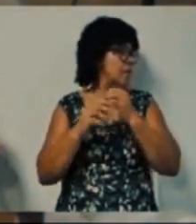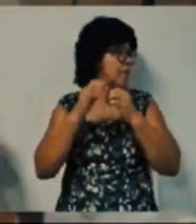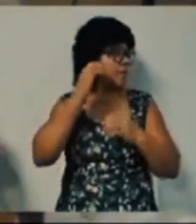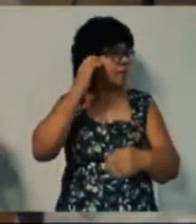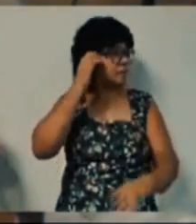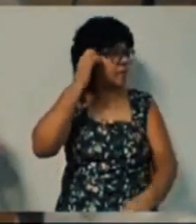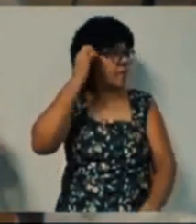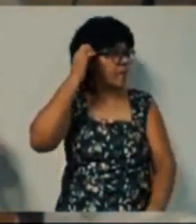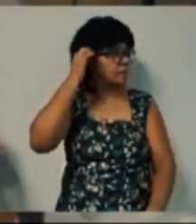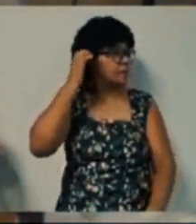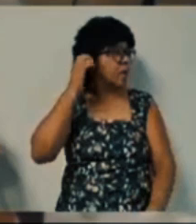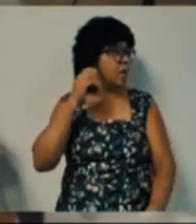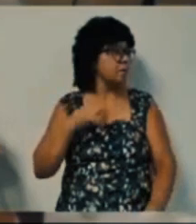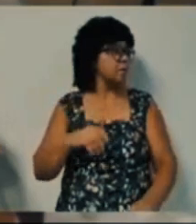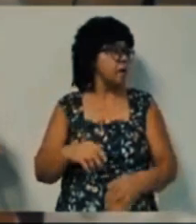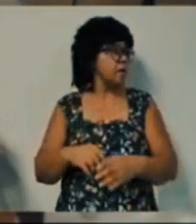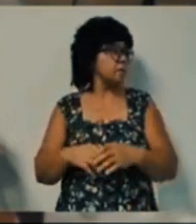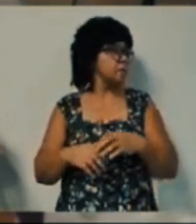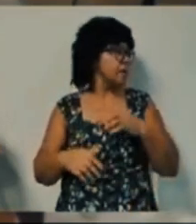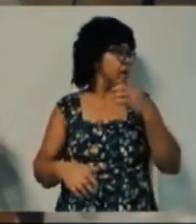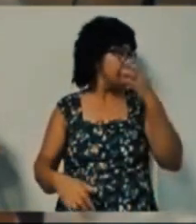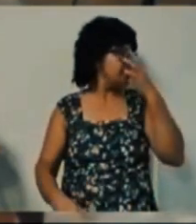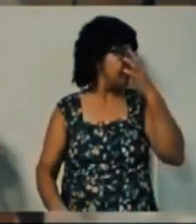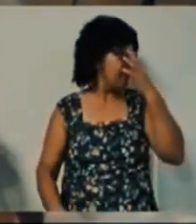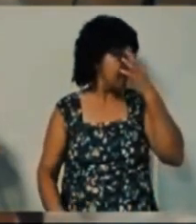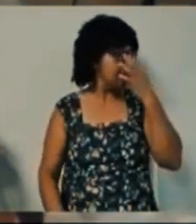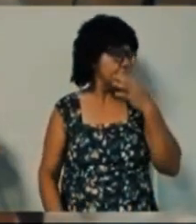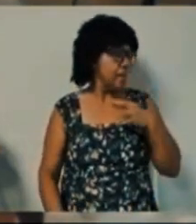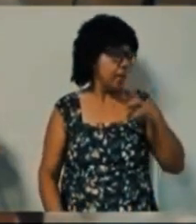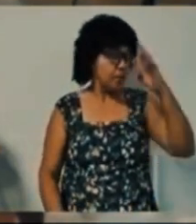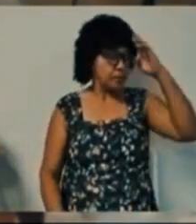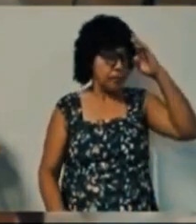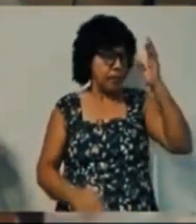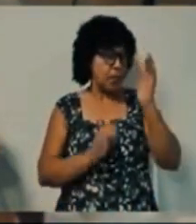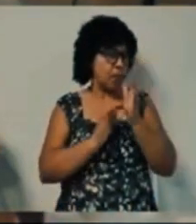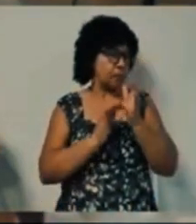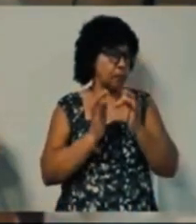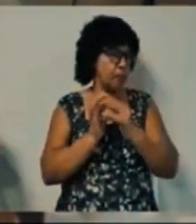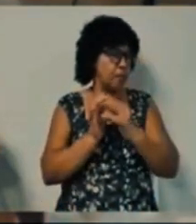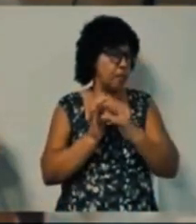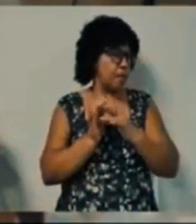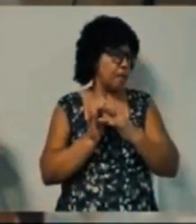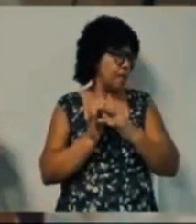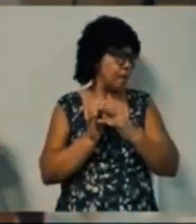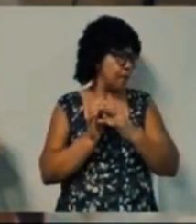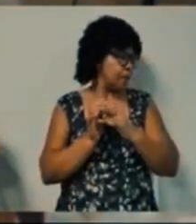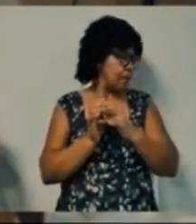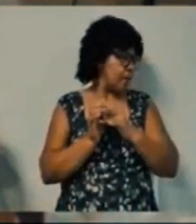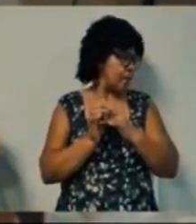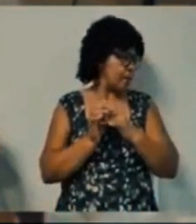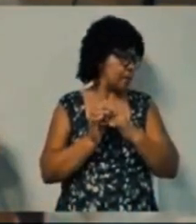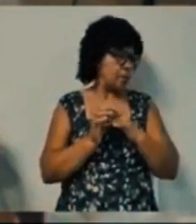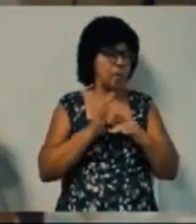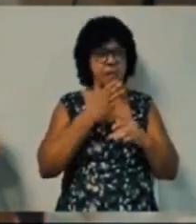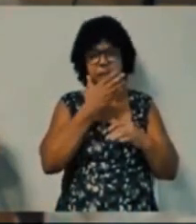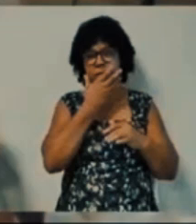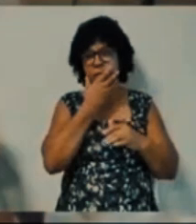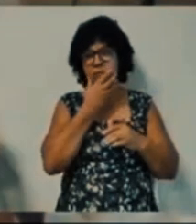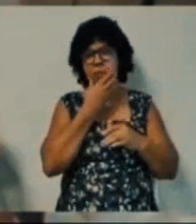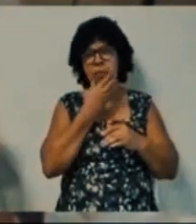Aleluia. Vamos orar. Senhor Jesus, aqui está, Senhor, este homem e esta